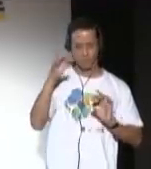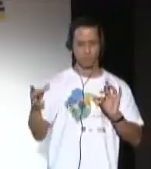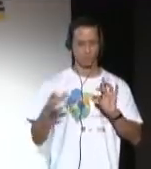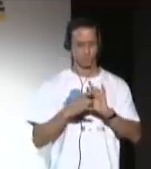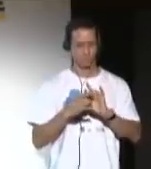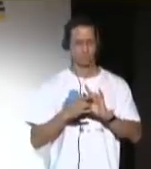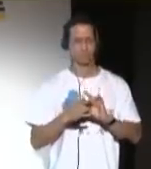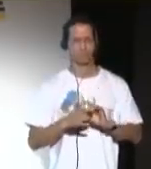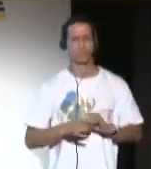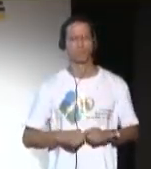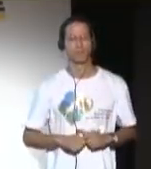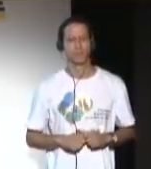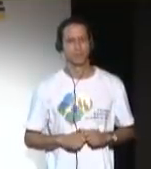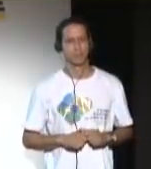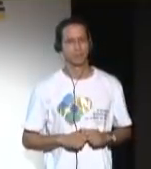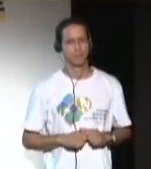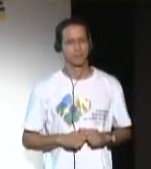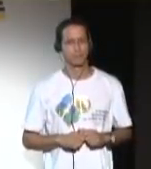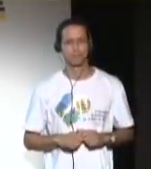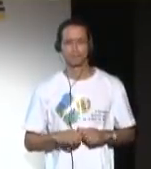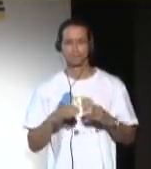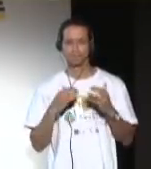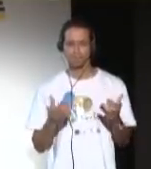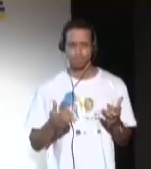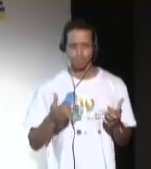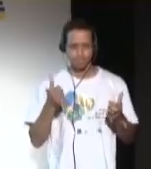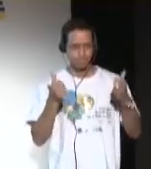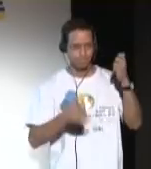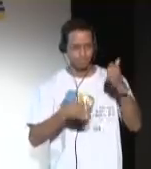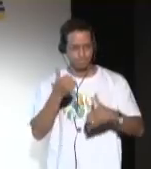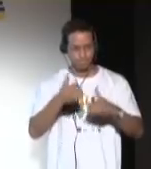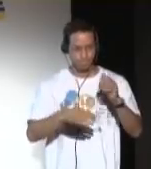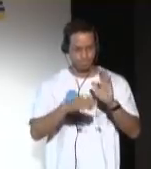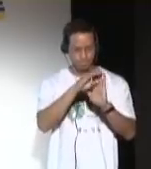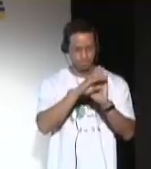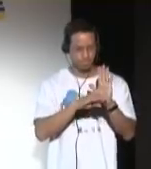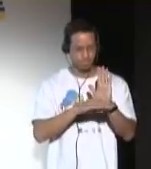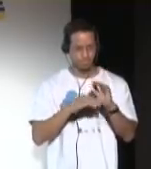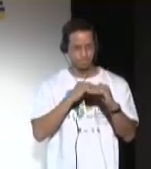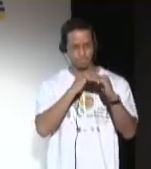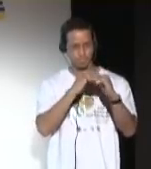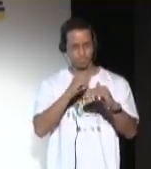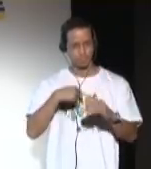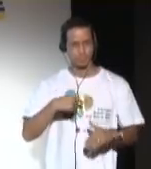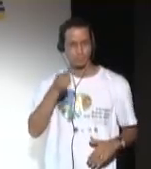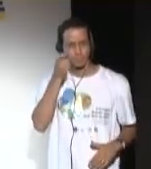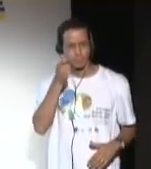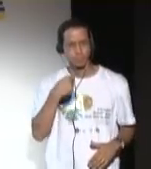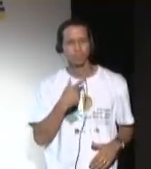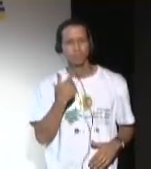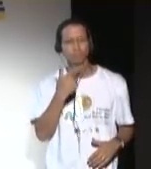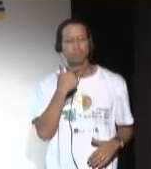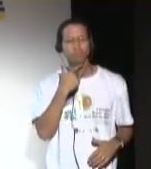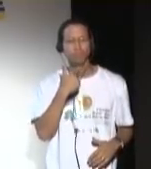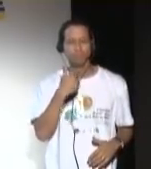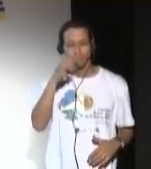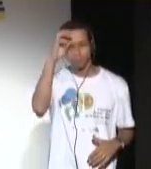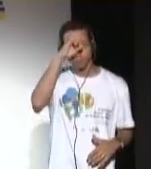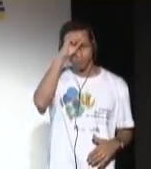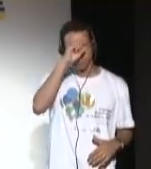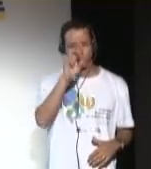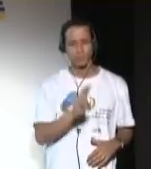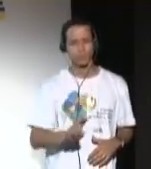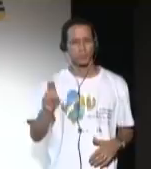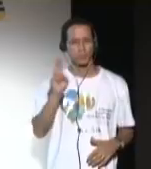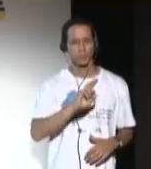intrincados. Então, o que foi descrito nos novos padrões é a intenção de criar um aprendizado útil e aplicado